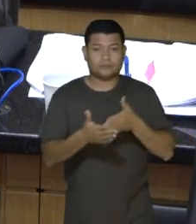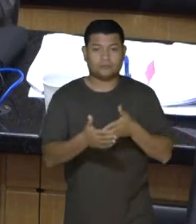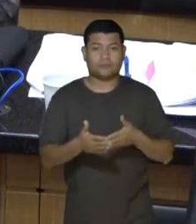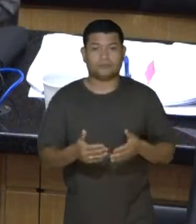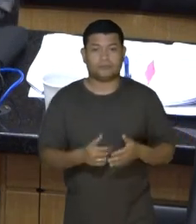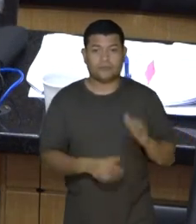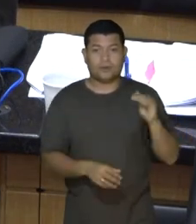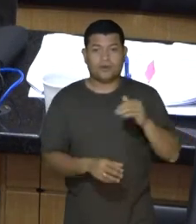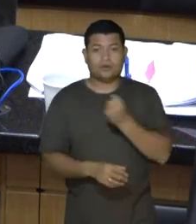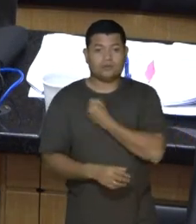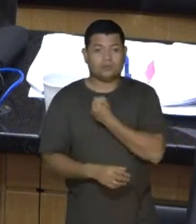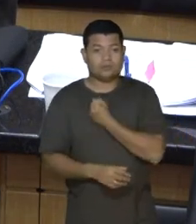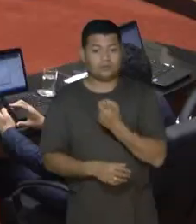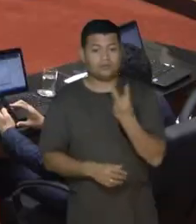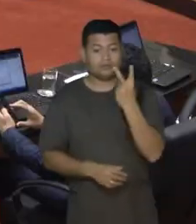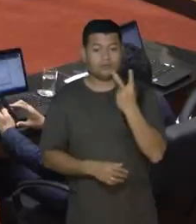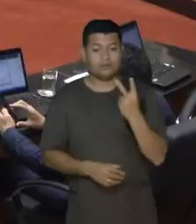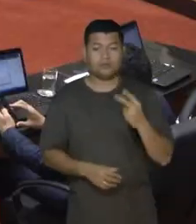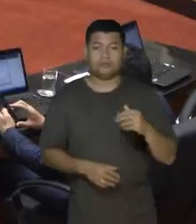votar 2.